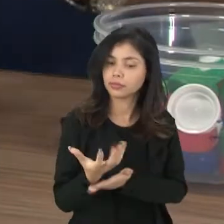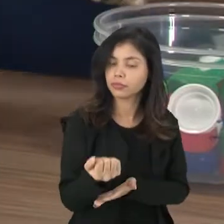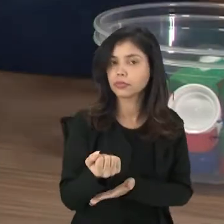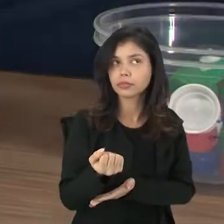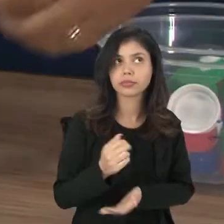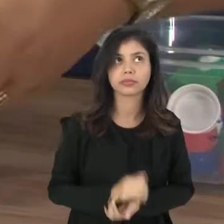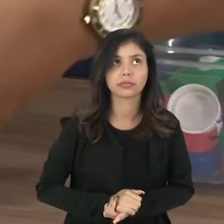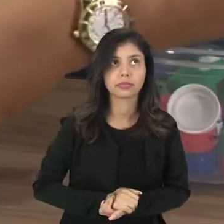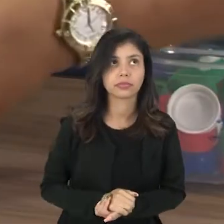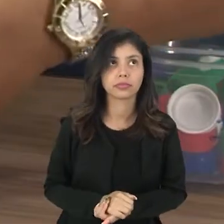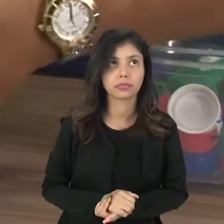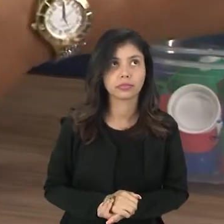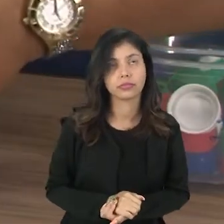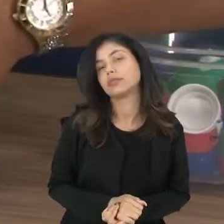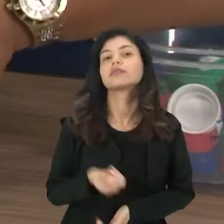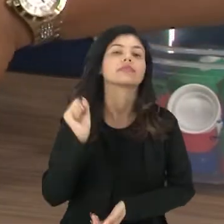recebeu